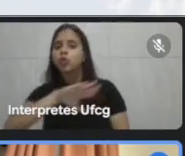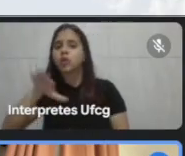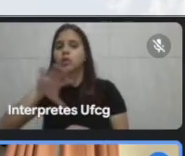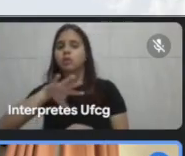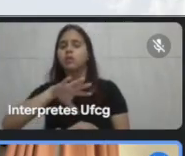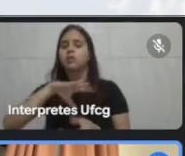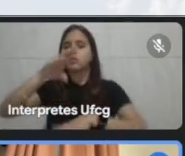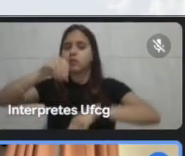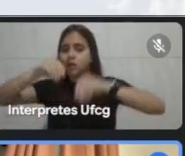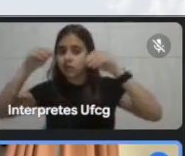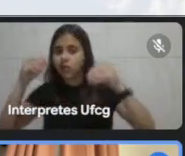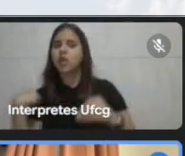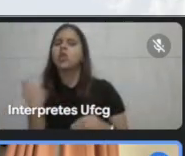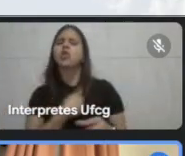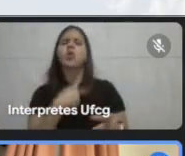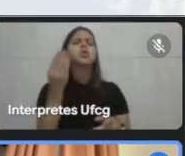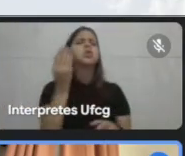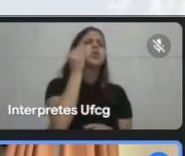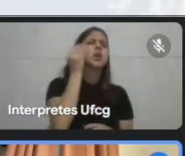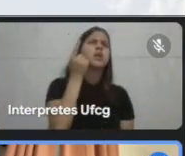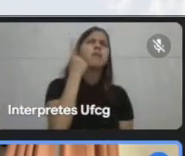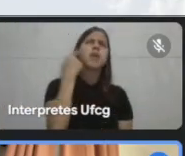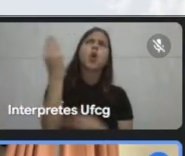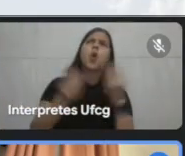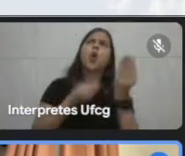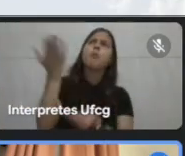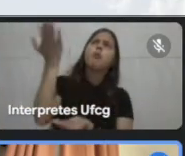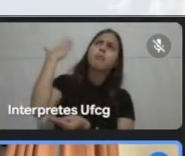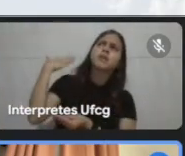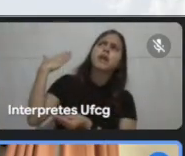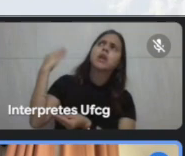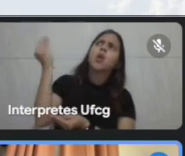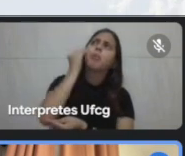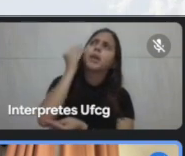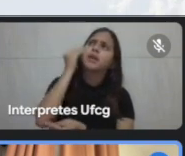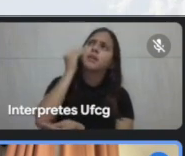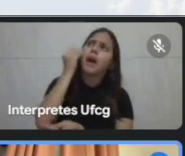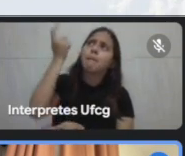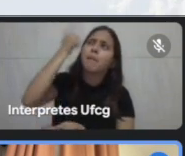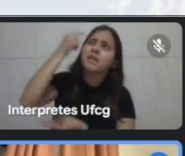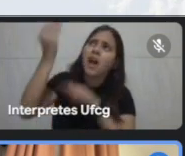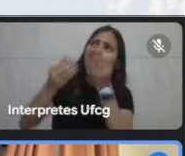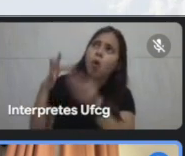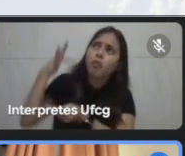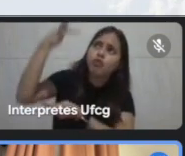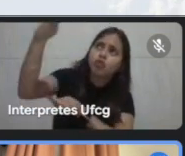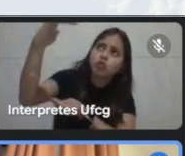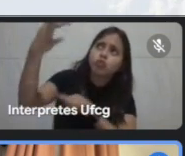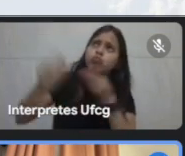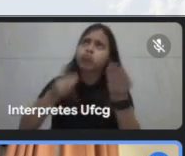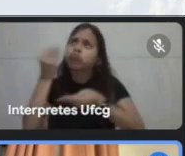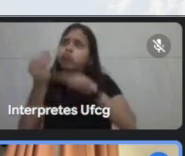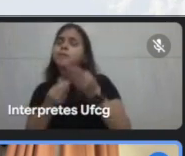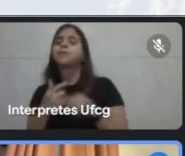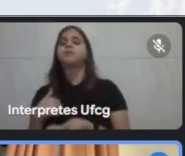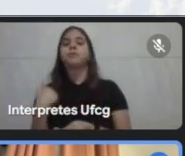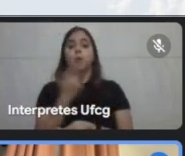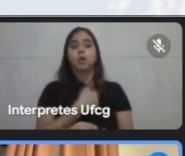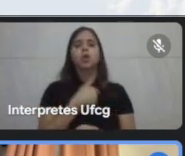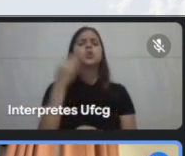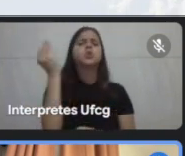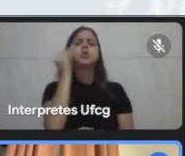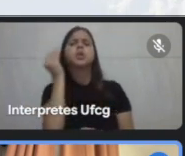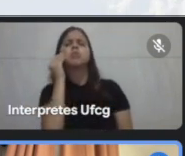tenta calibrar o passado para simular o futuro. Então, para fazer essas simulações,